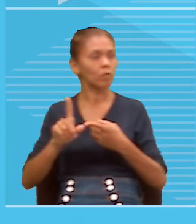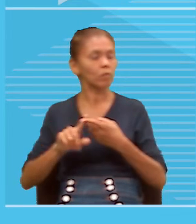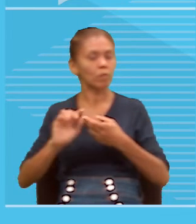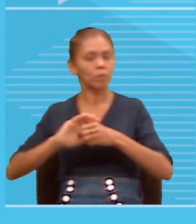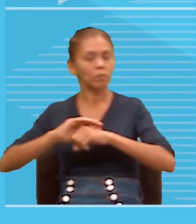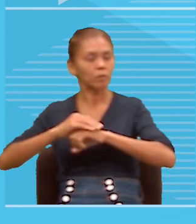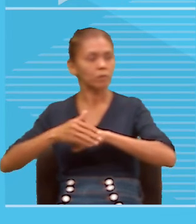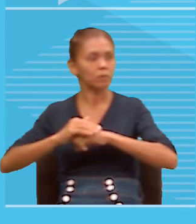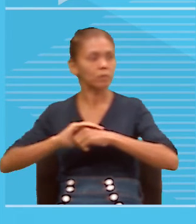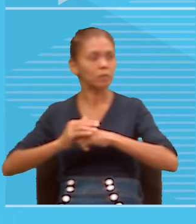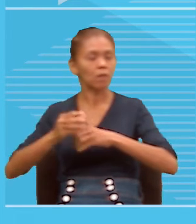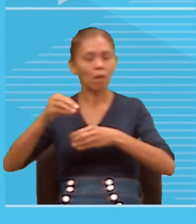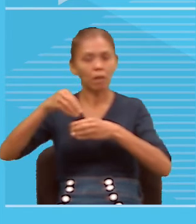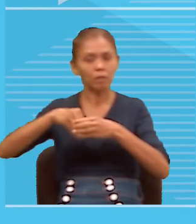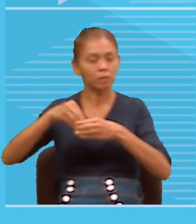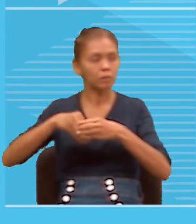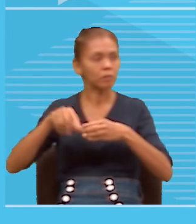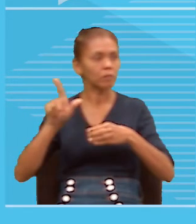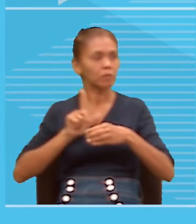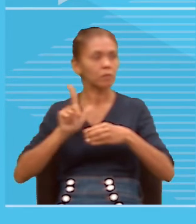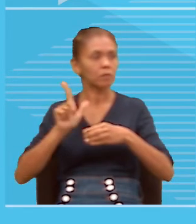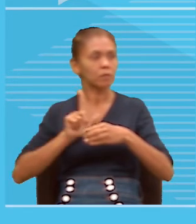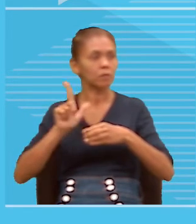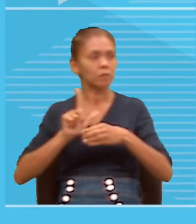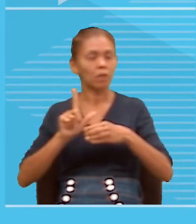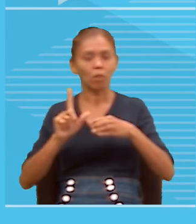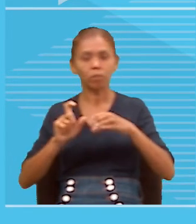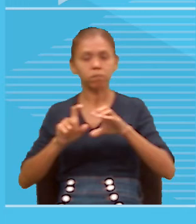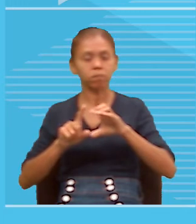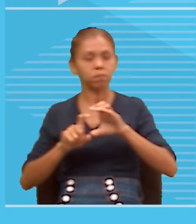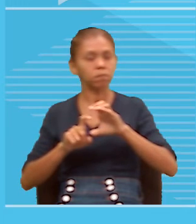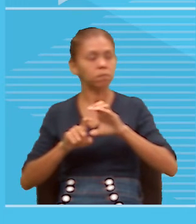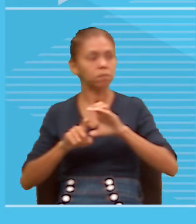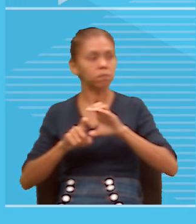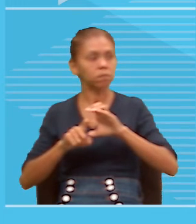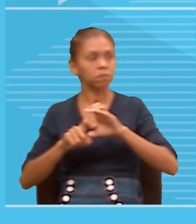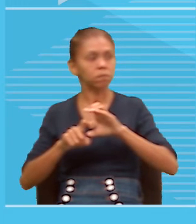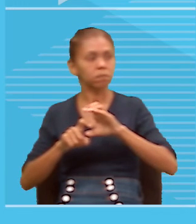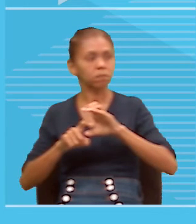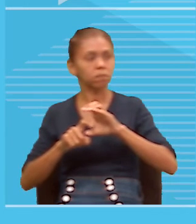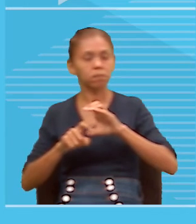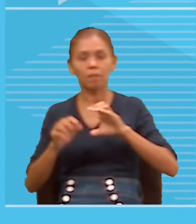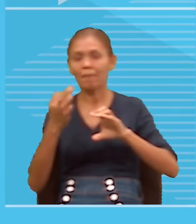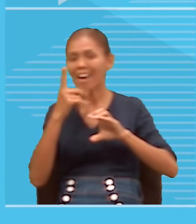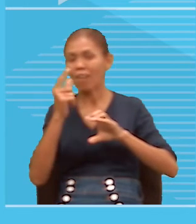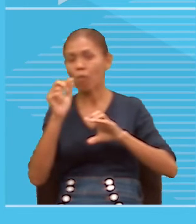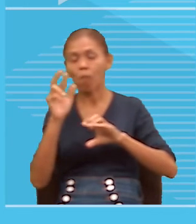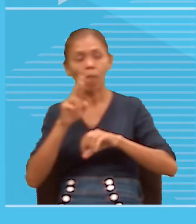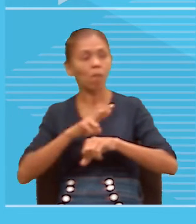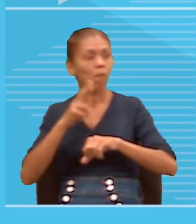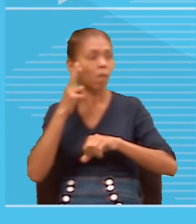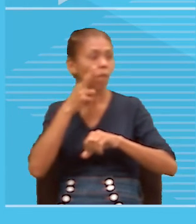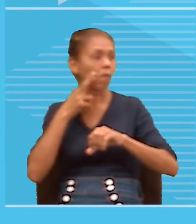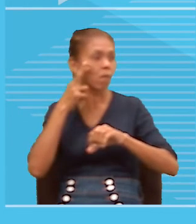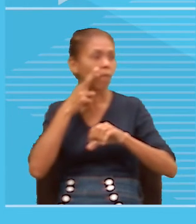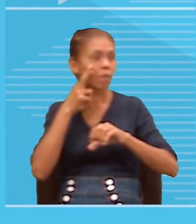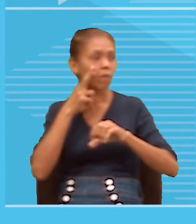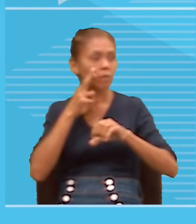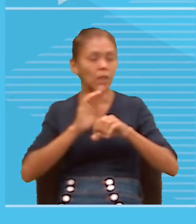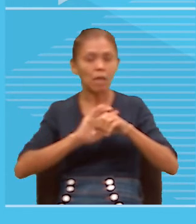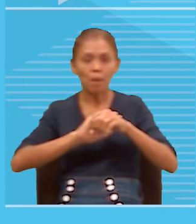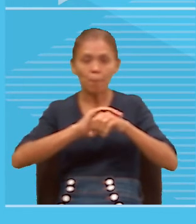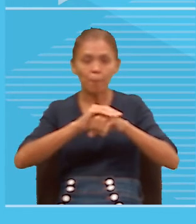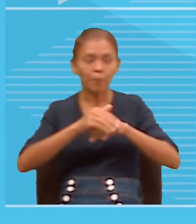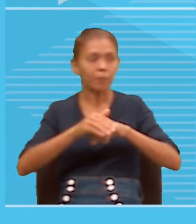dentro desse ovinho esses o embrião aqui em rosa e ele é revestido